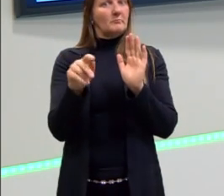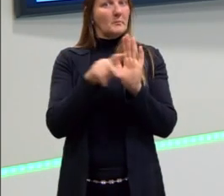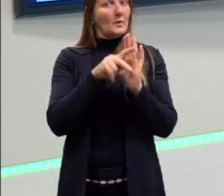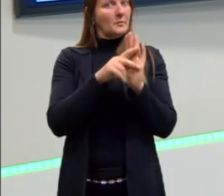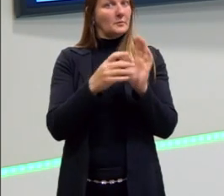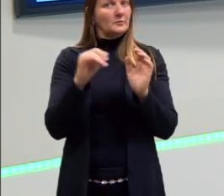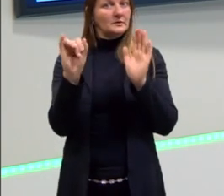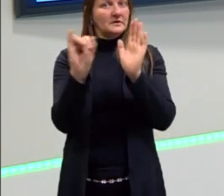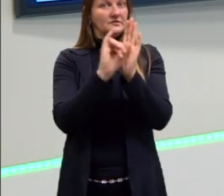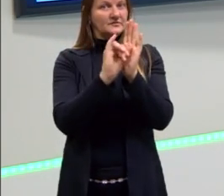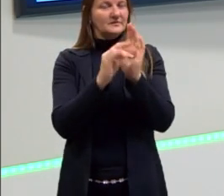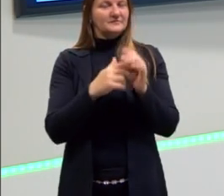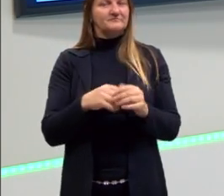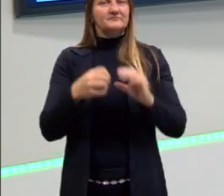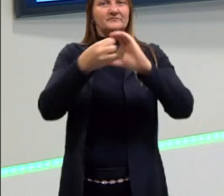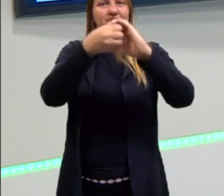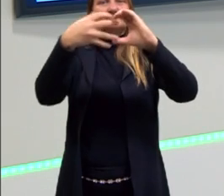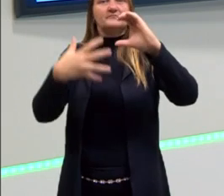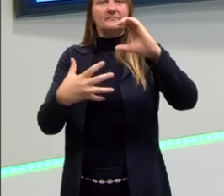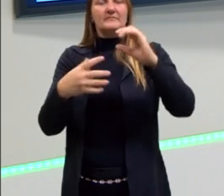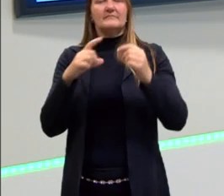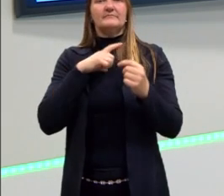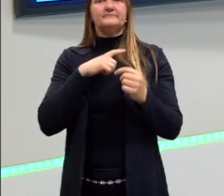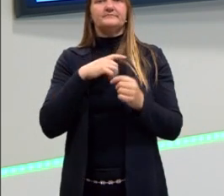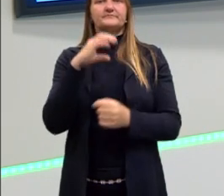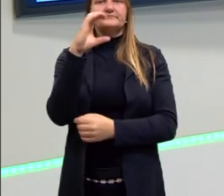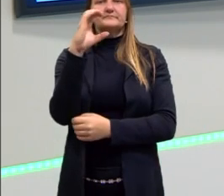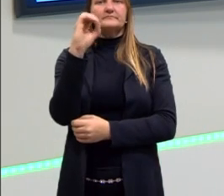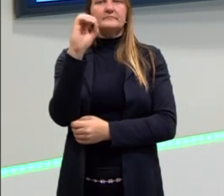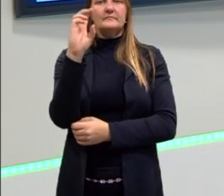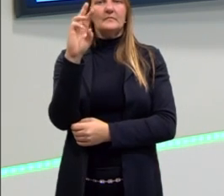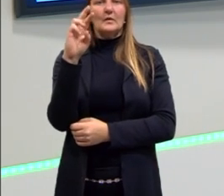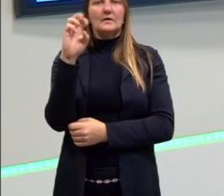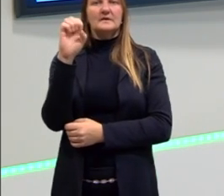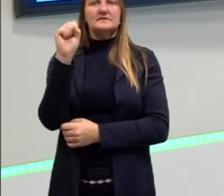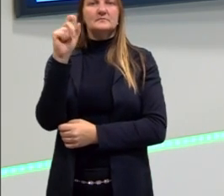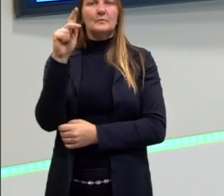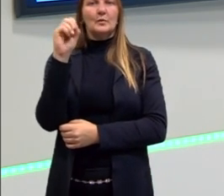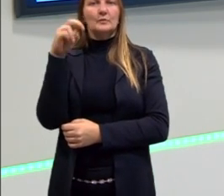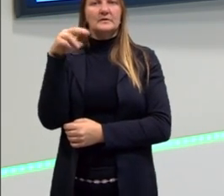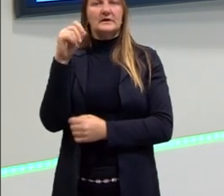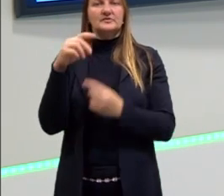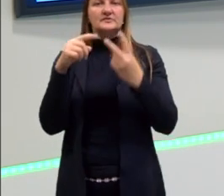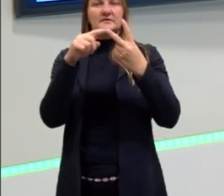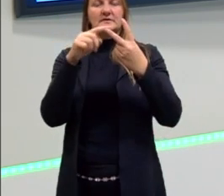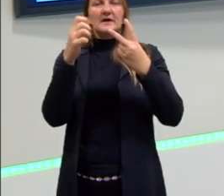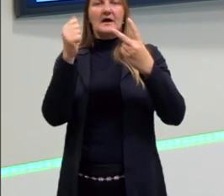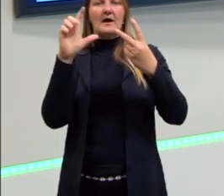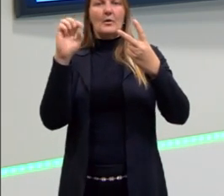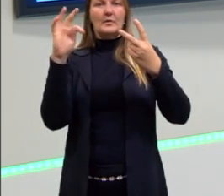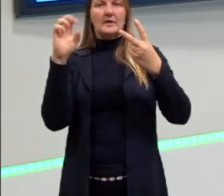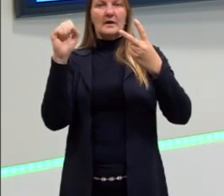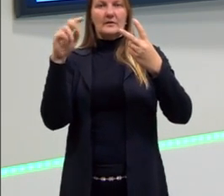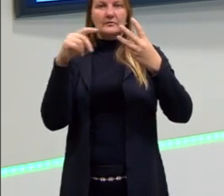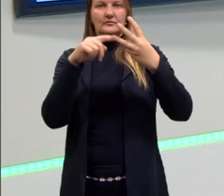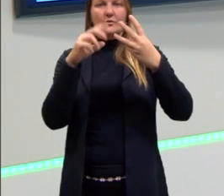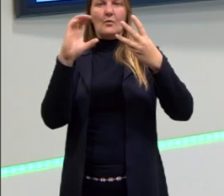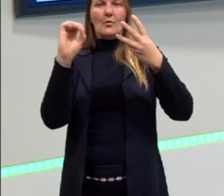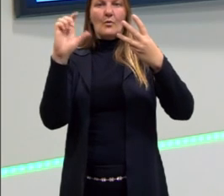eles podem ser então classificados em correspondentes alternos e colaterais